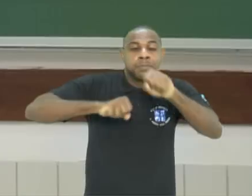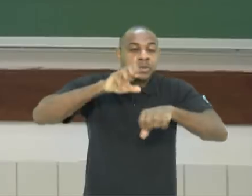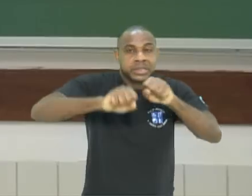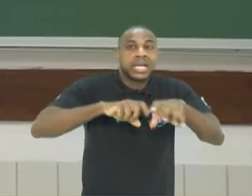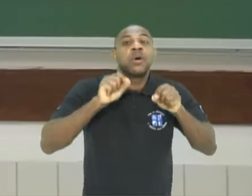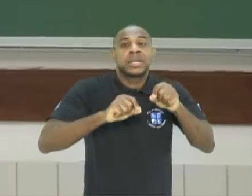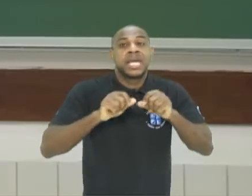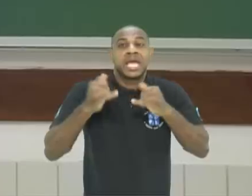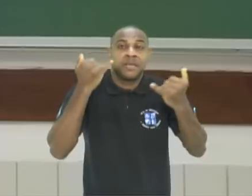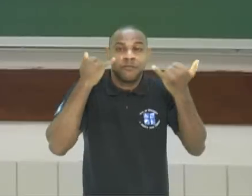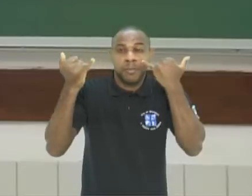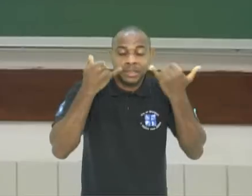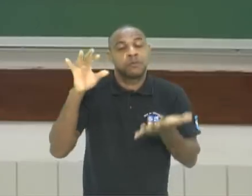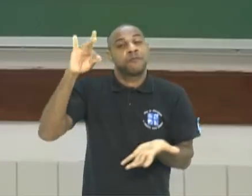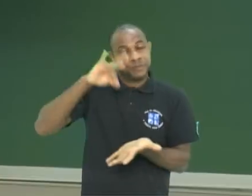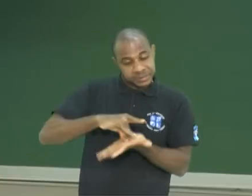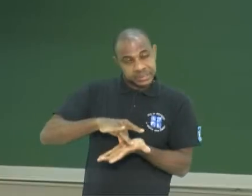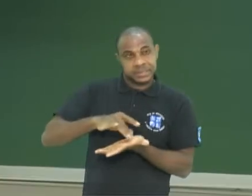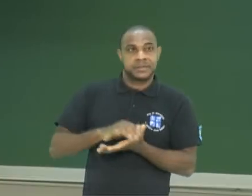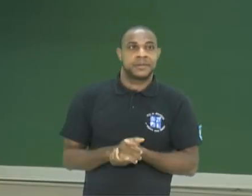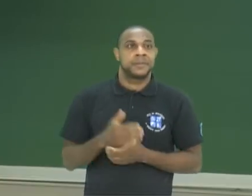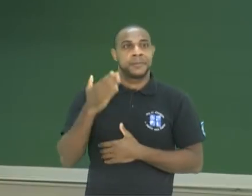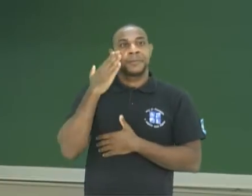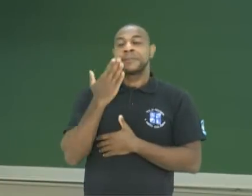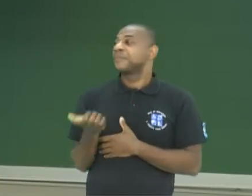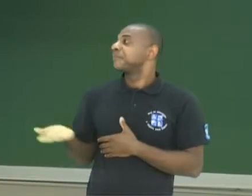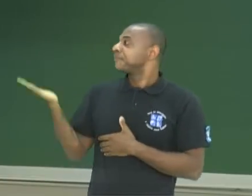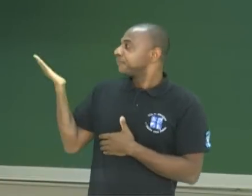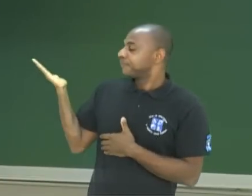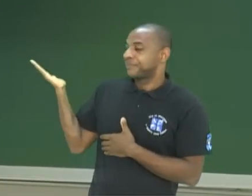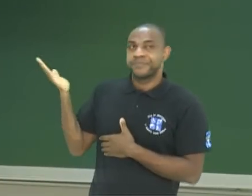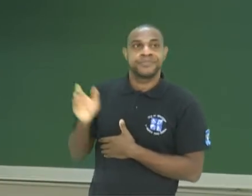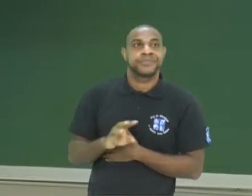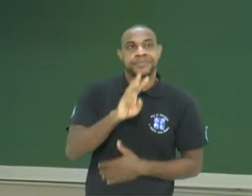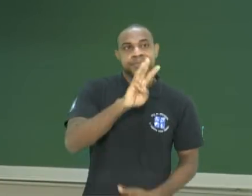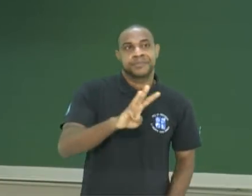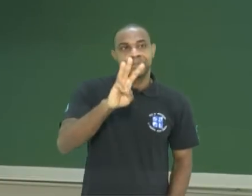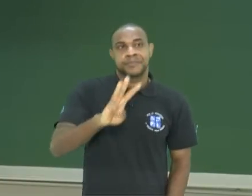vocês, novamente, a indicação de um site que chama